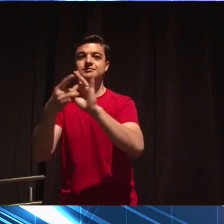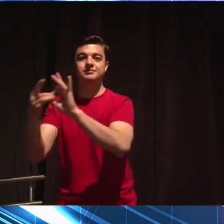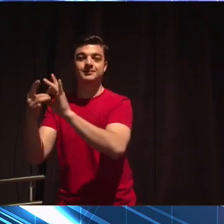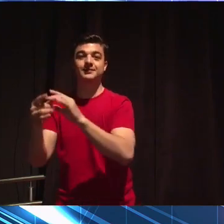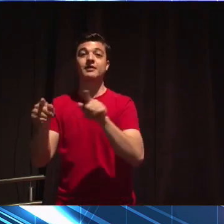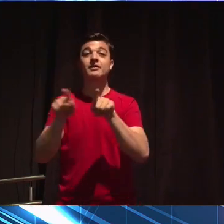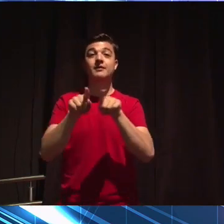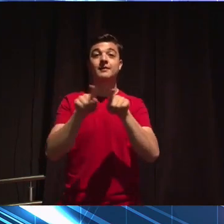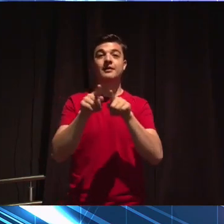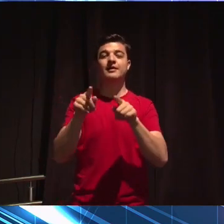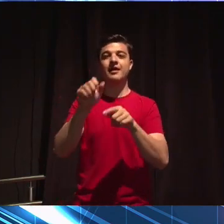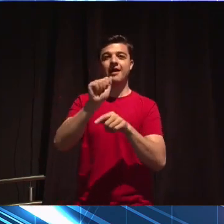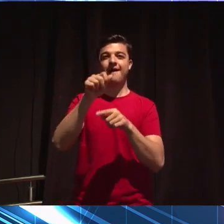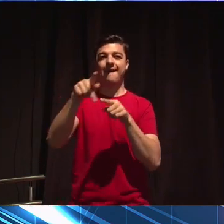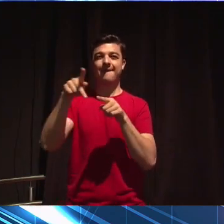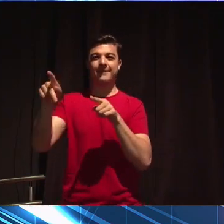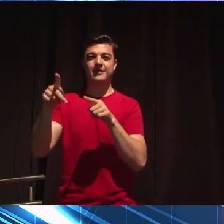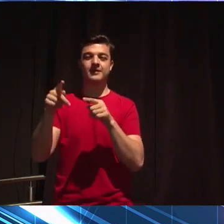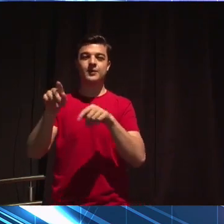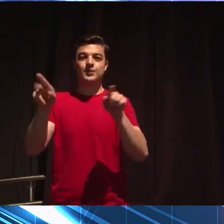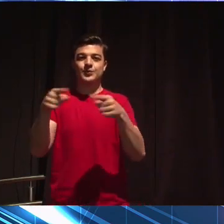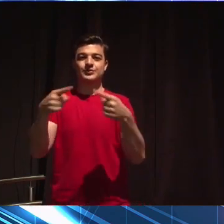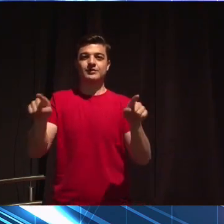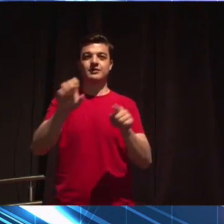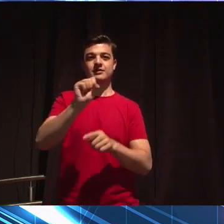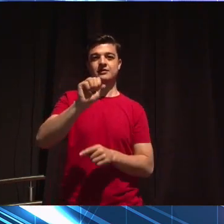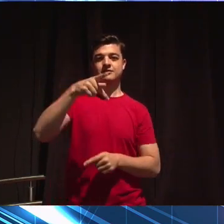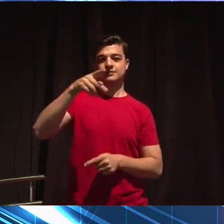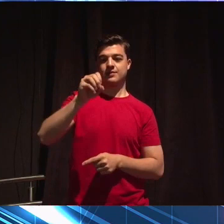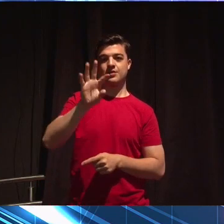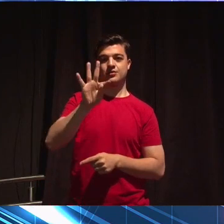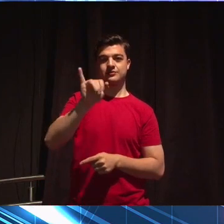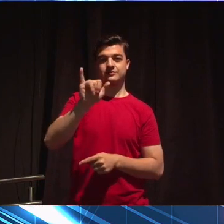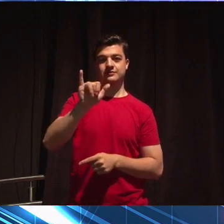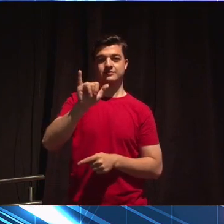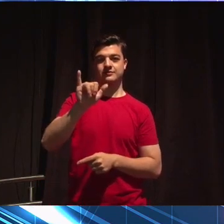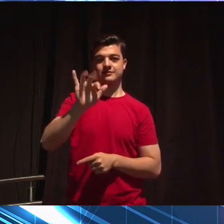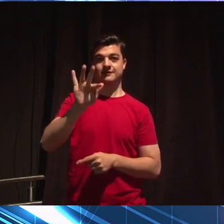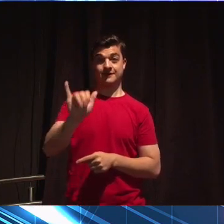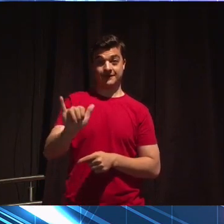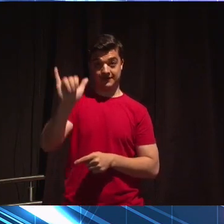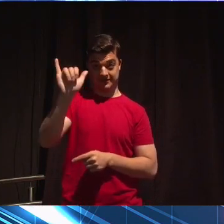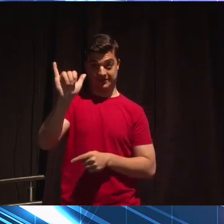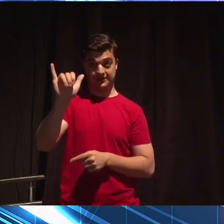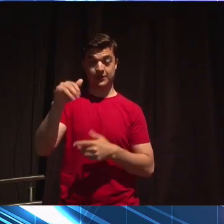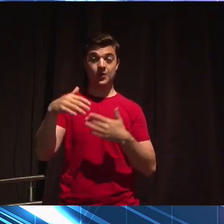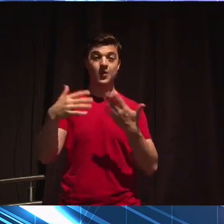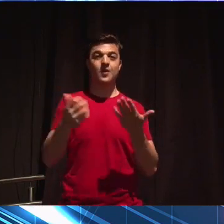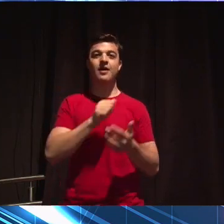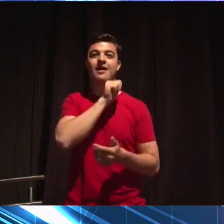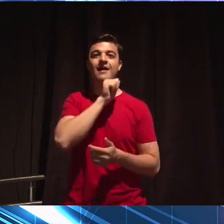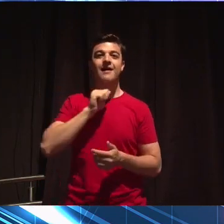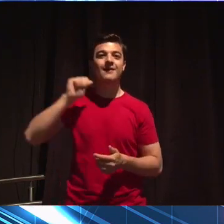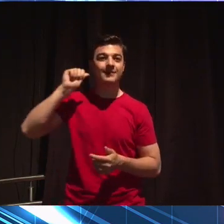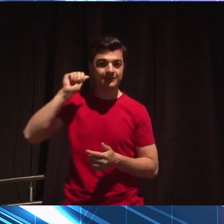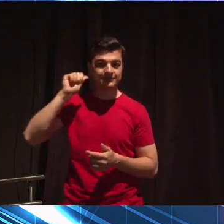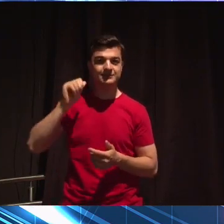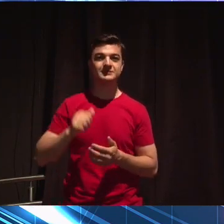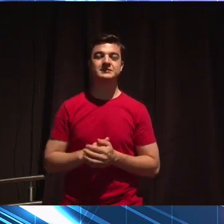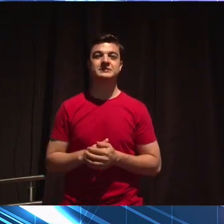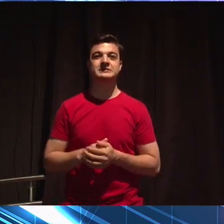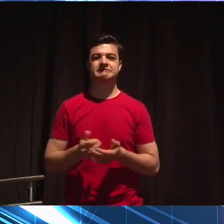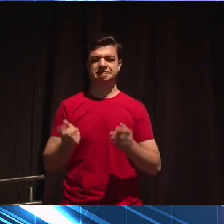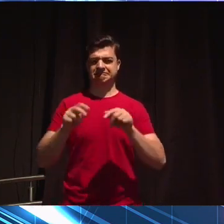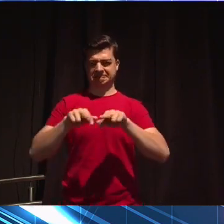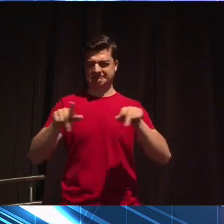coisa. Você pensa aqui Apple, mesma coisa. Amazon, mesma coisa. Tem gente que eventualmente fala, e às vezes a gente tem